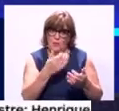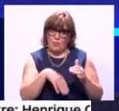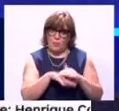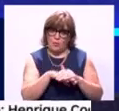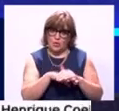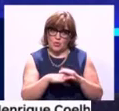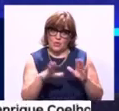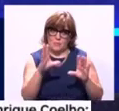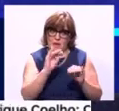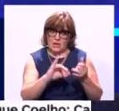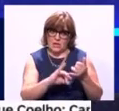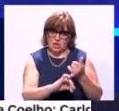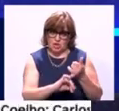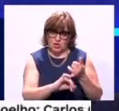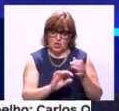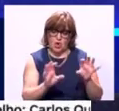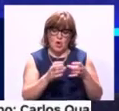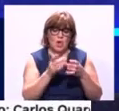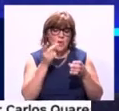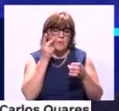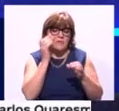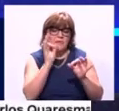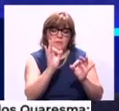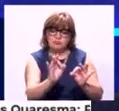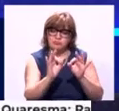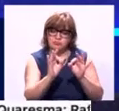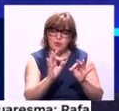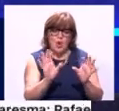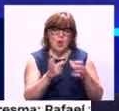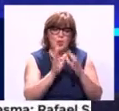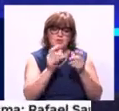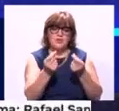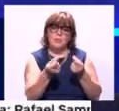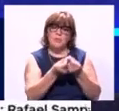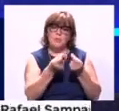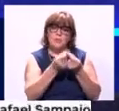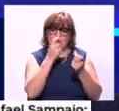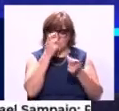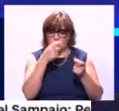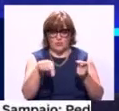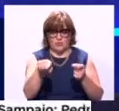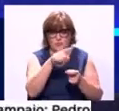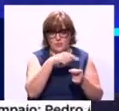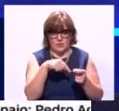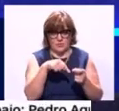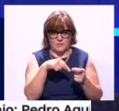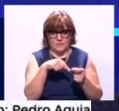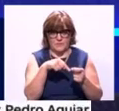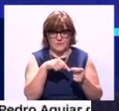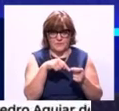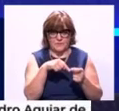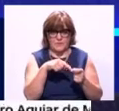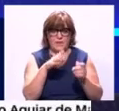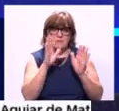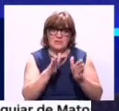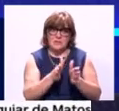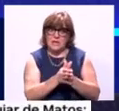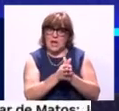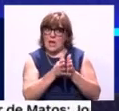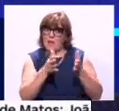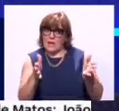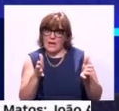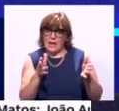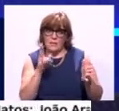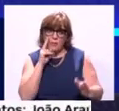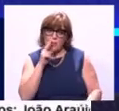Porto. Mais sócios, o clube vive disso. O clube tem que estar próximo das pessoas. Temos que alargar